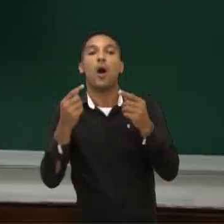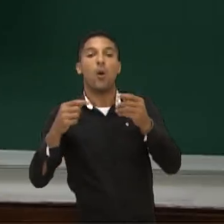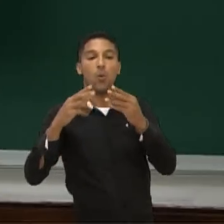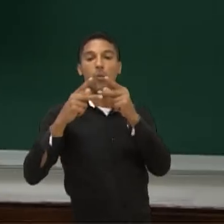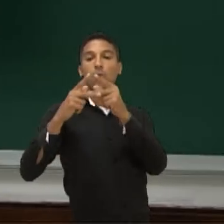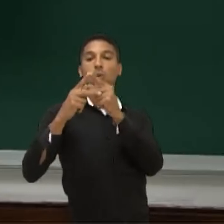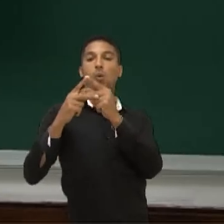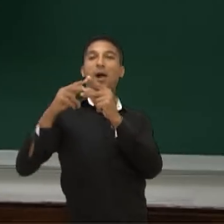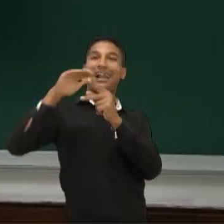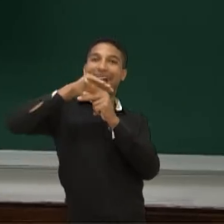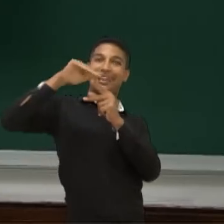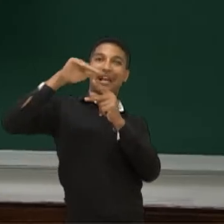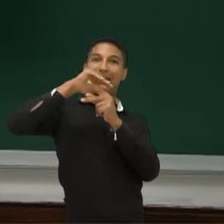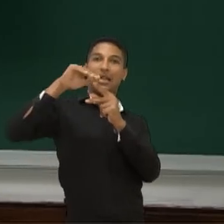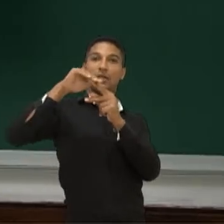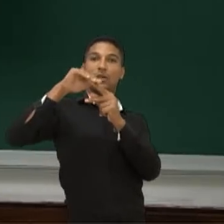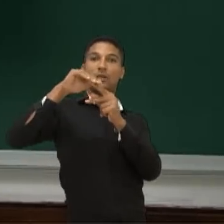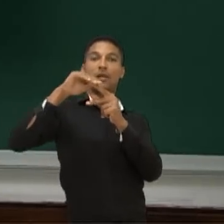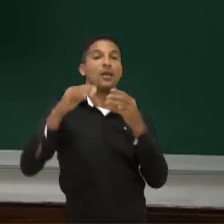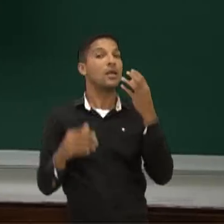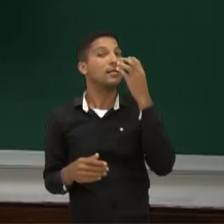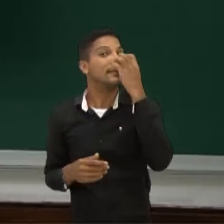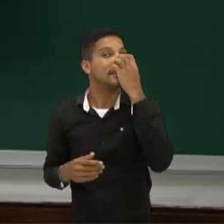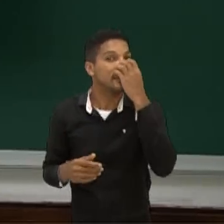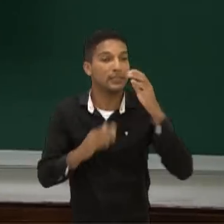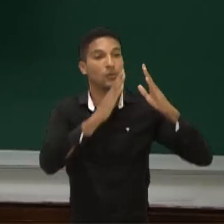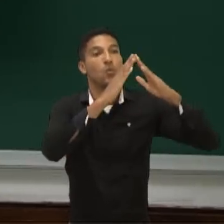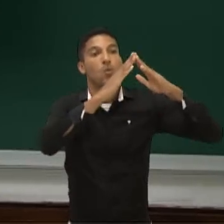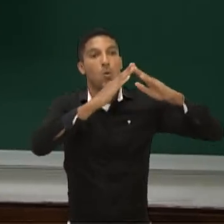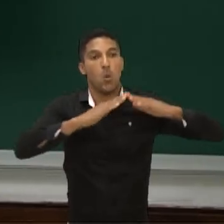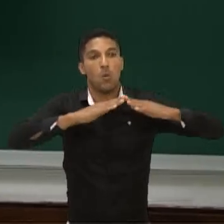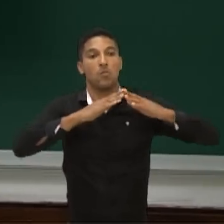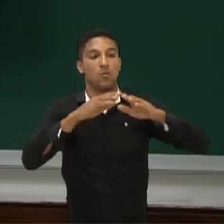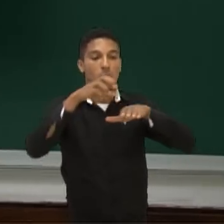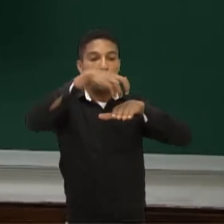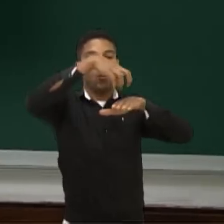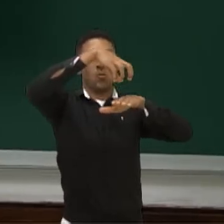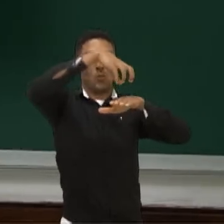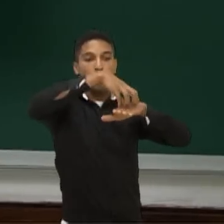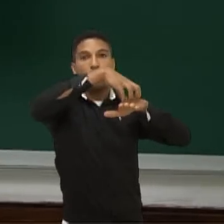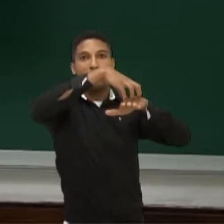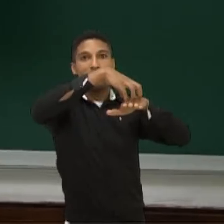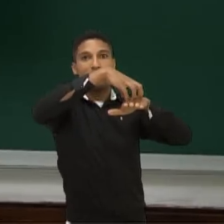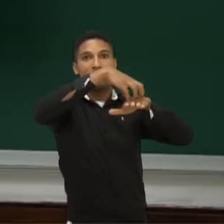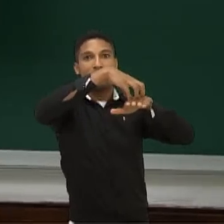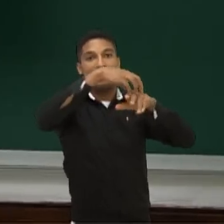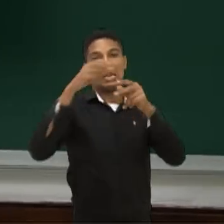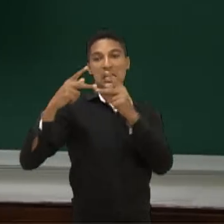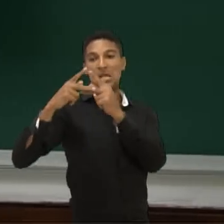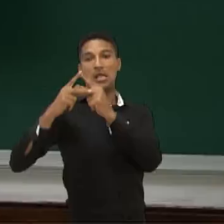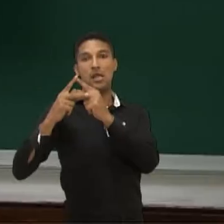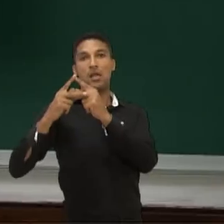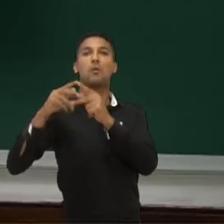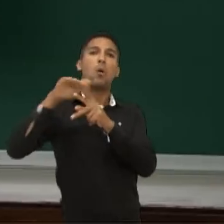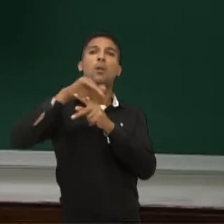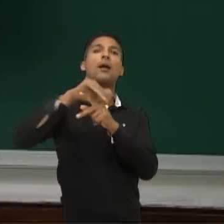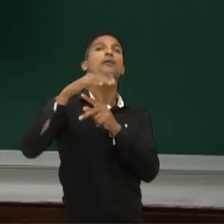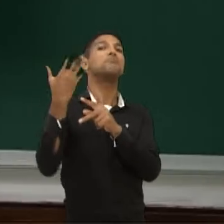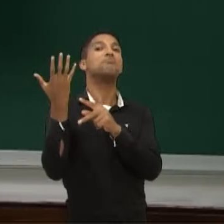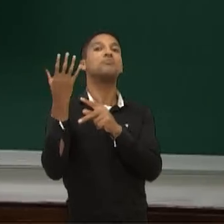Nesse caso, a professora colocou aqui, né, esses vértices que nós chamamos de A, B e C, tá